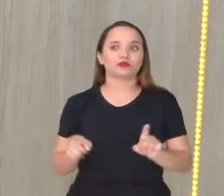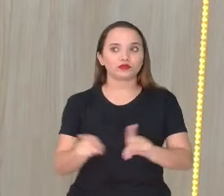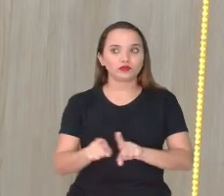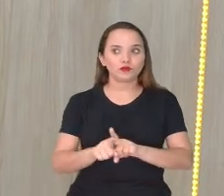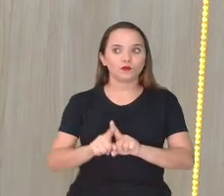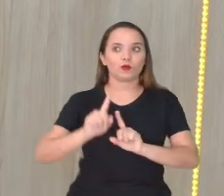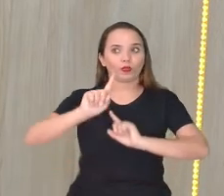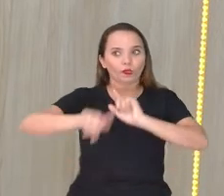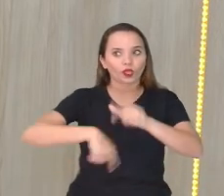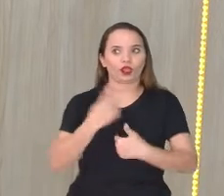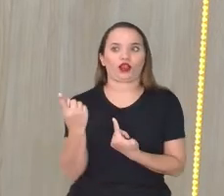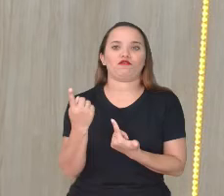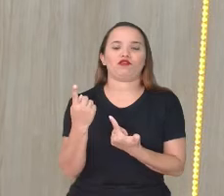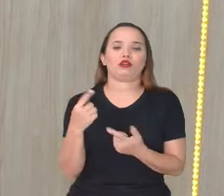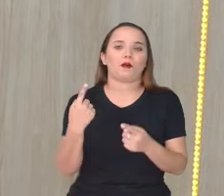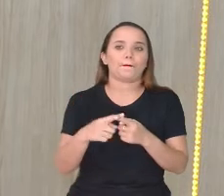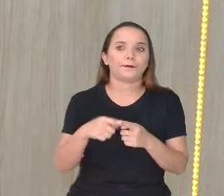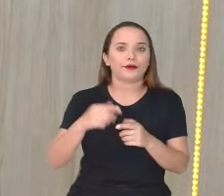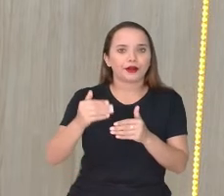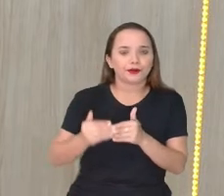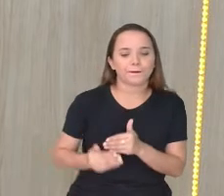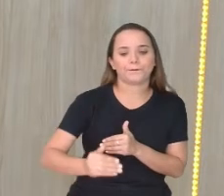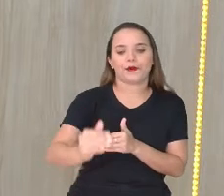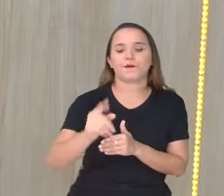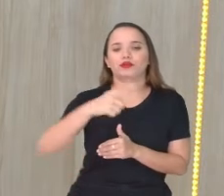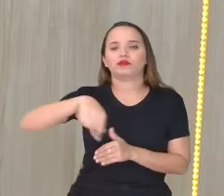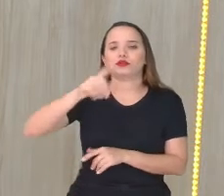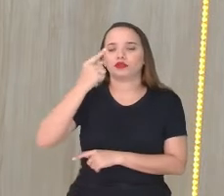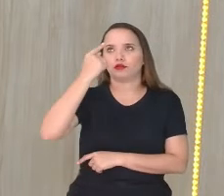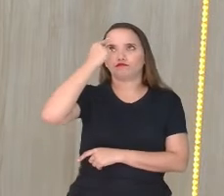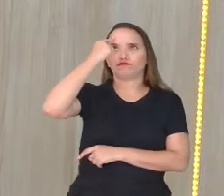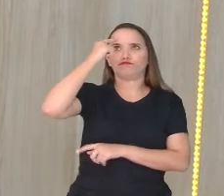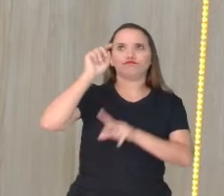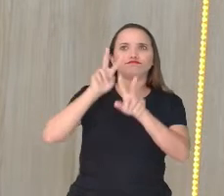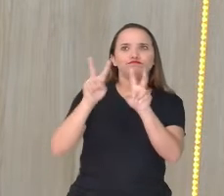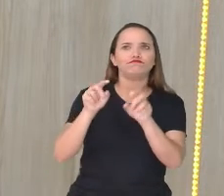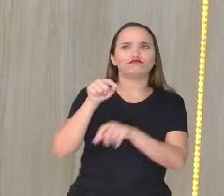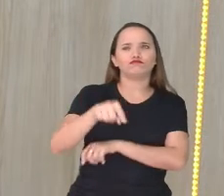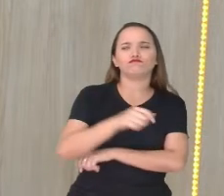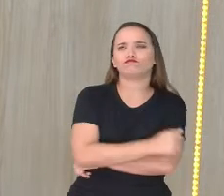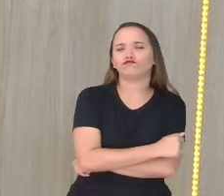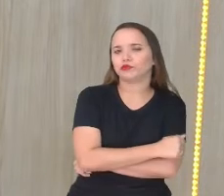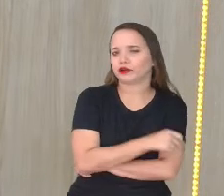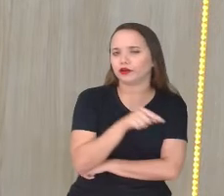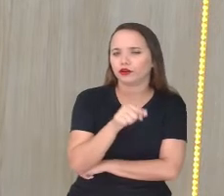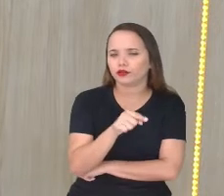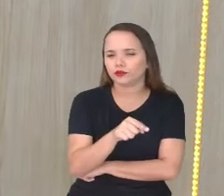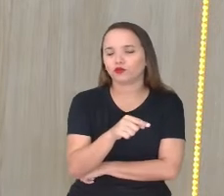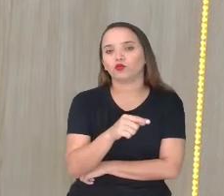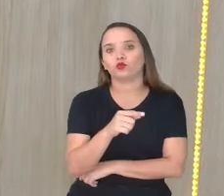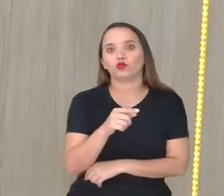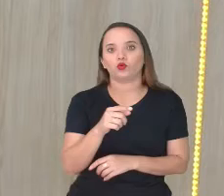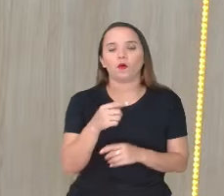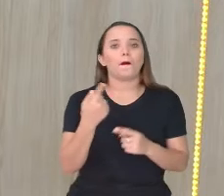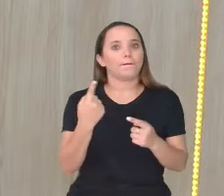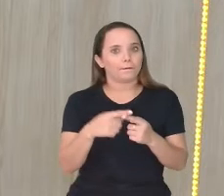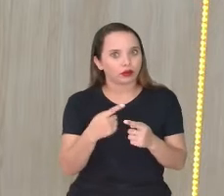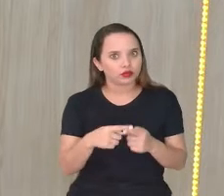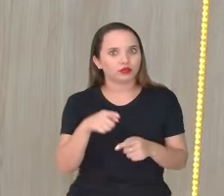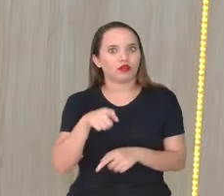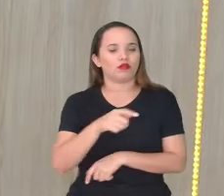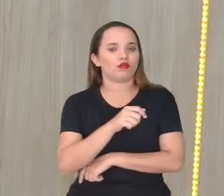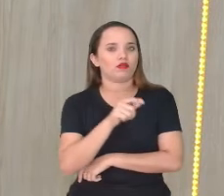porque a partir do momento que você está pensando para aquele estudante de maneira específica, porque ele tem que ser visto de